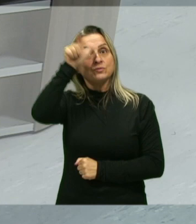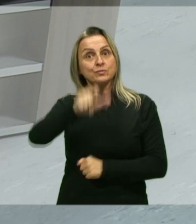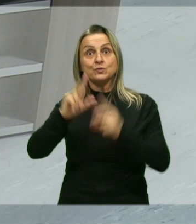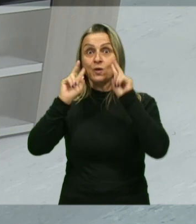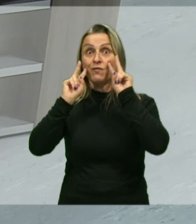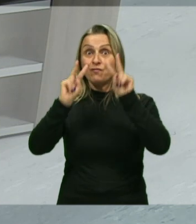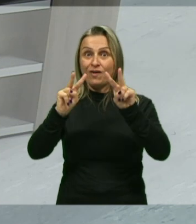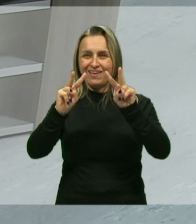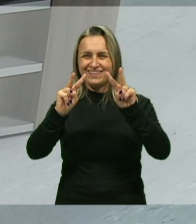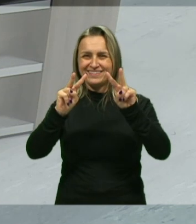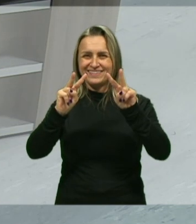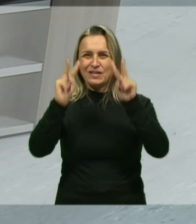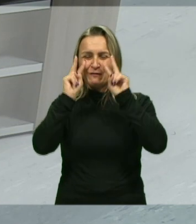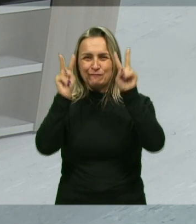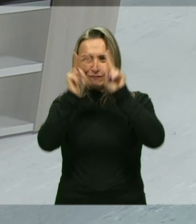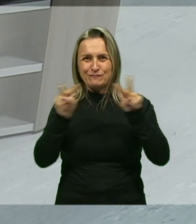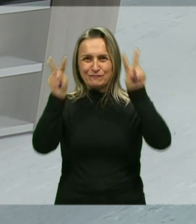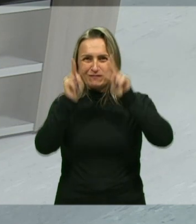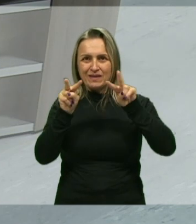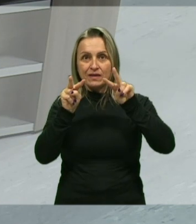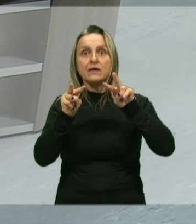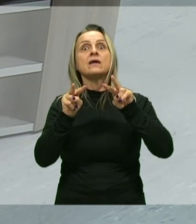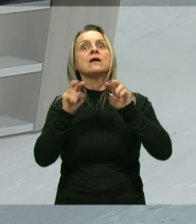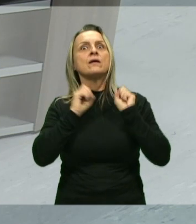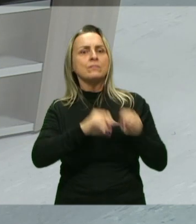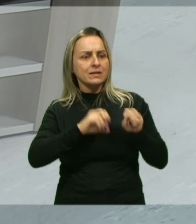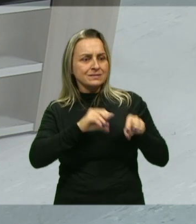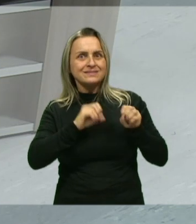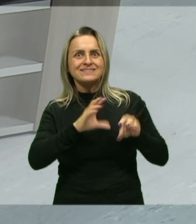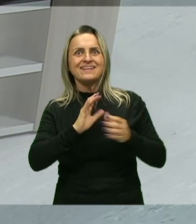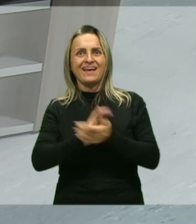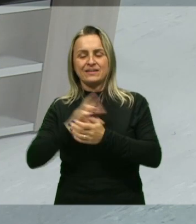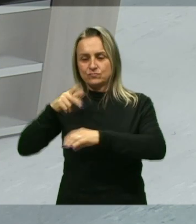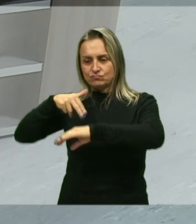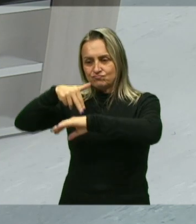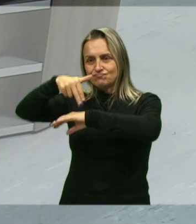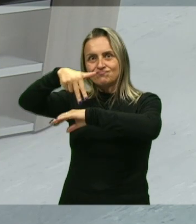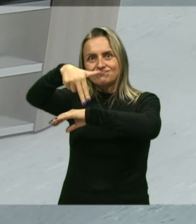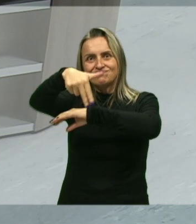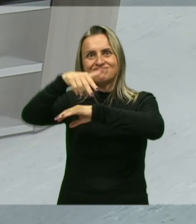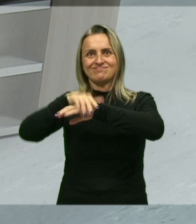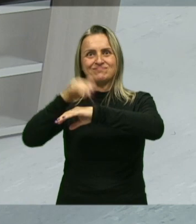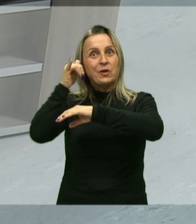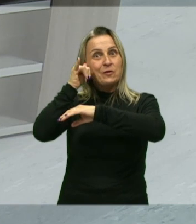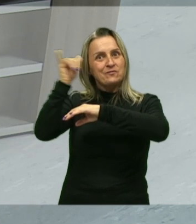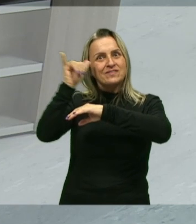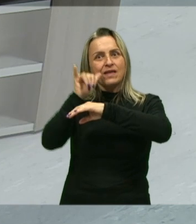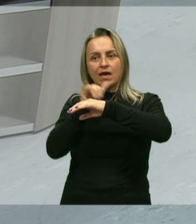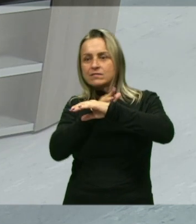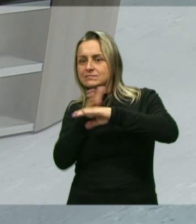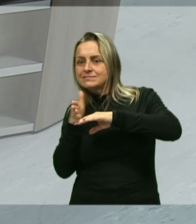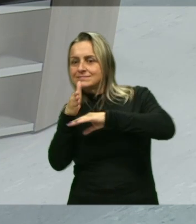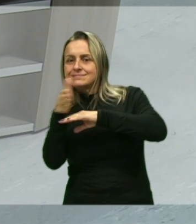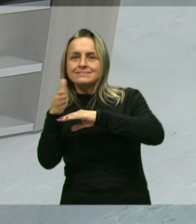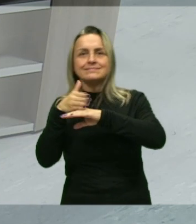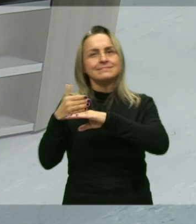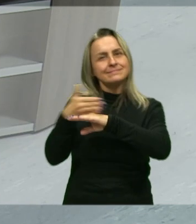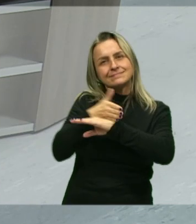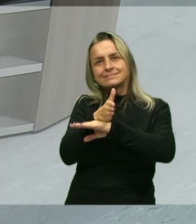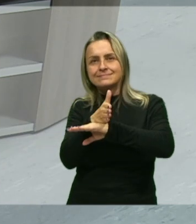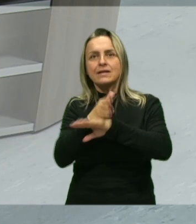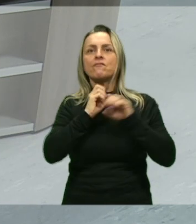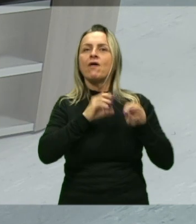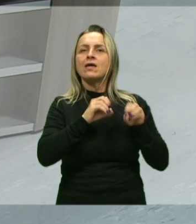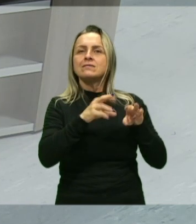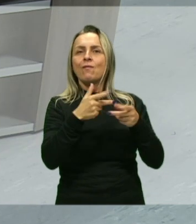né? Educar ele que ele tem que fazer a coisa certa. Então, atravessar numa faixa, não pisar numa poça, né? Então, tem algumas coisinhas que a gente passa para as